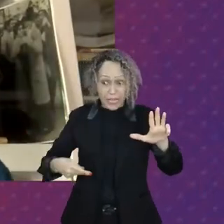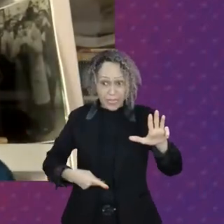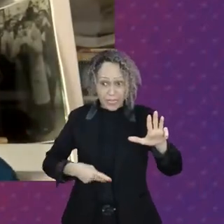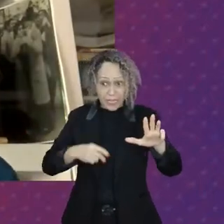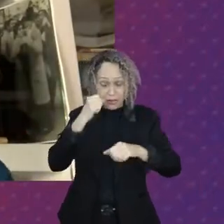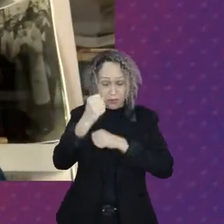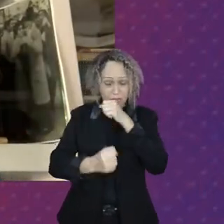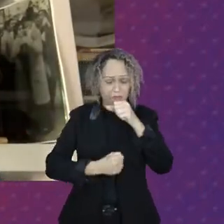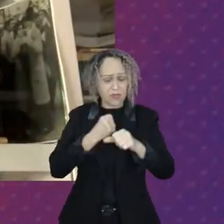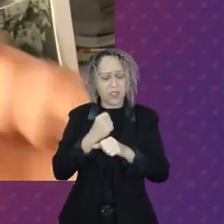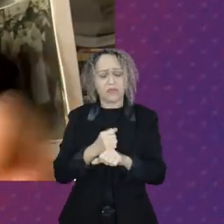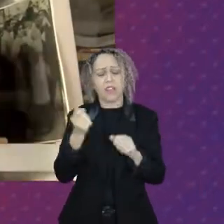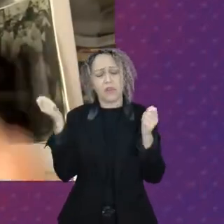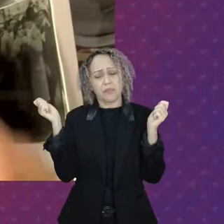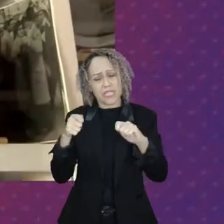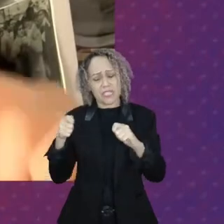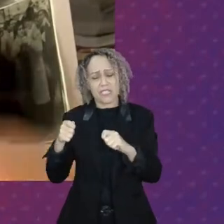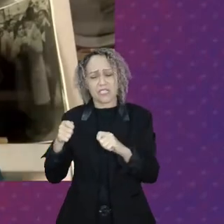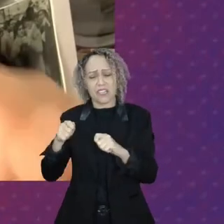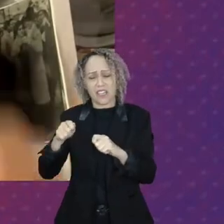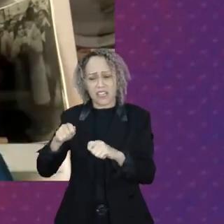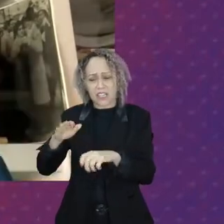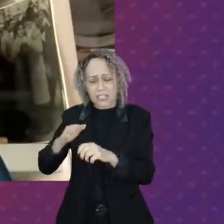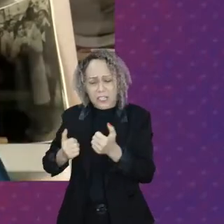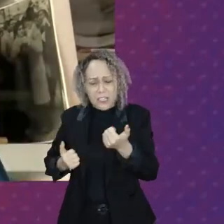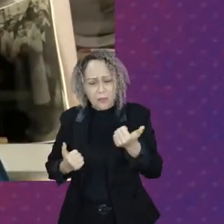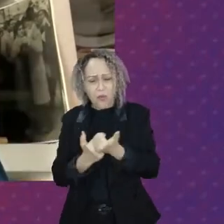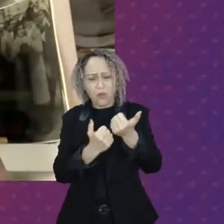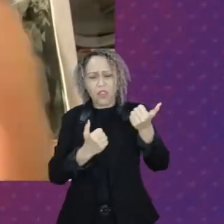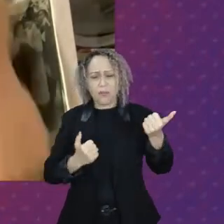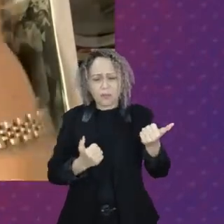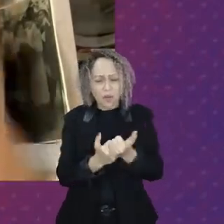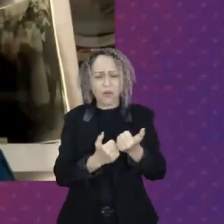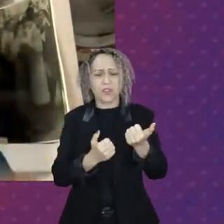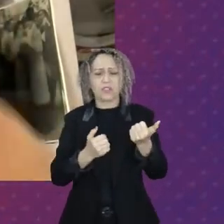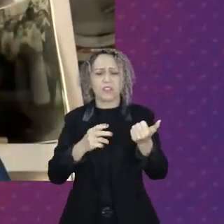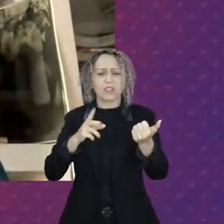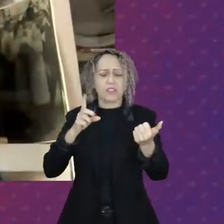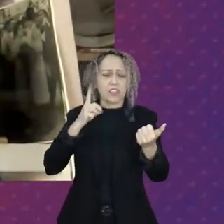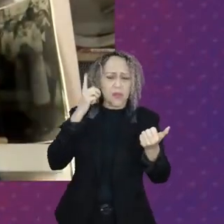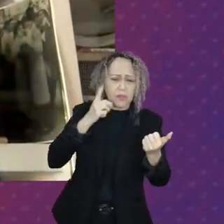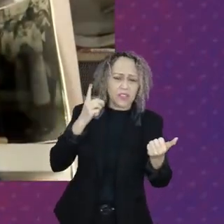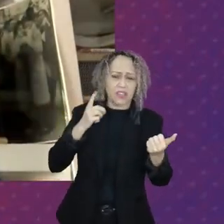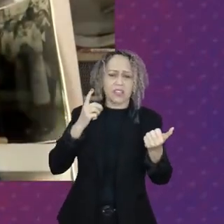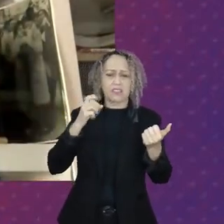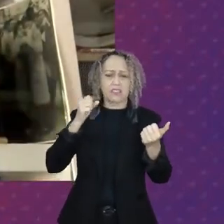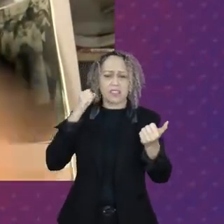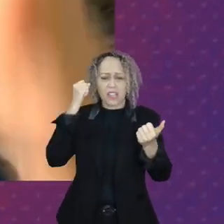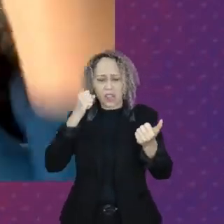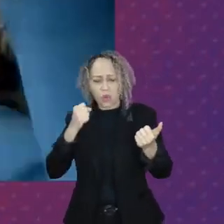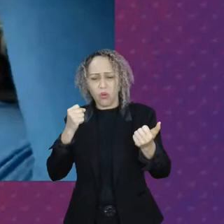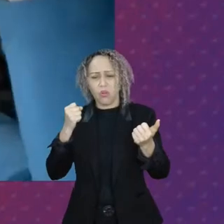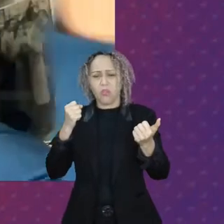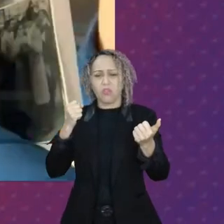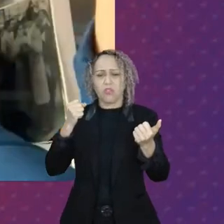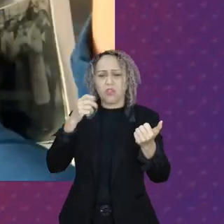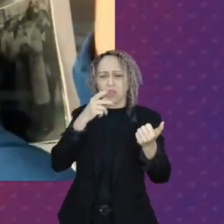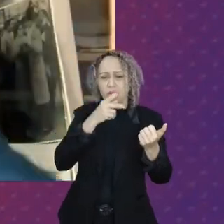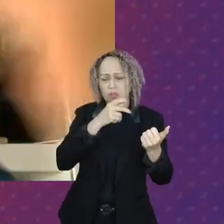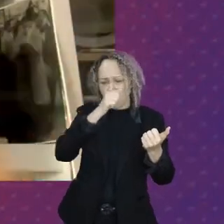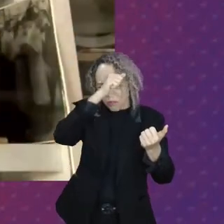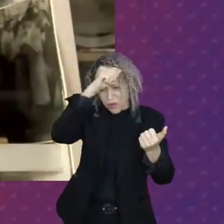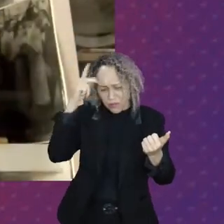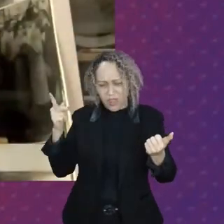ruas, nos territórios. Todo mundo tem que saber que para mudar esse país é preciso eleger o